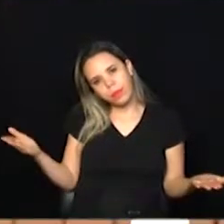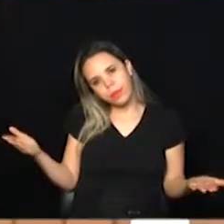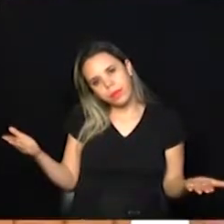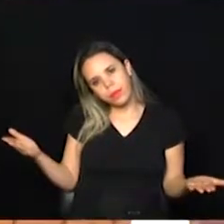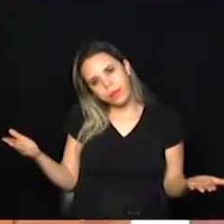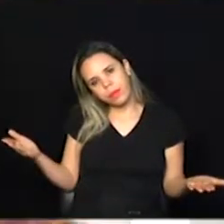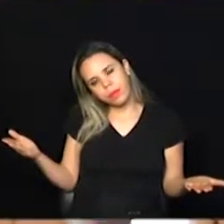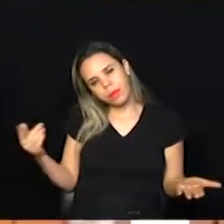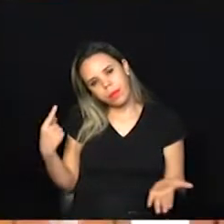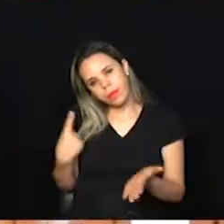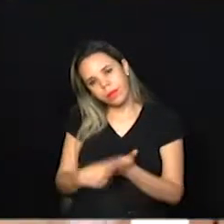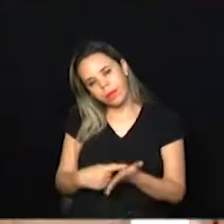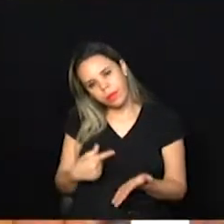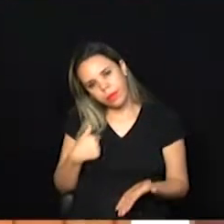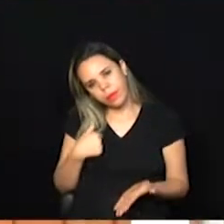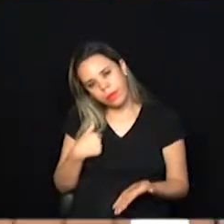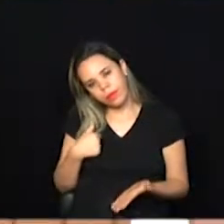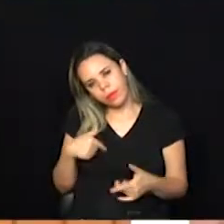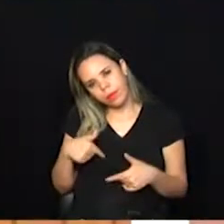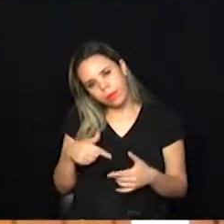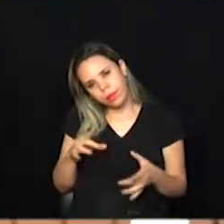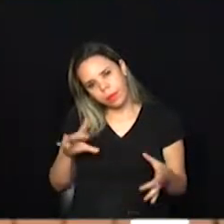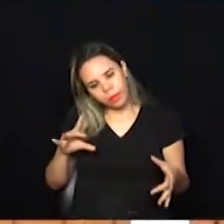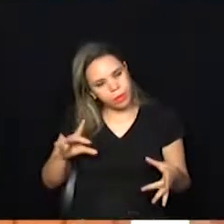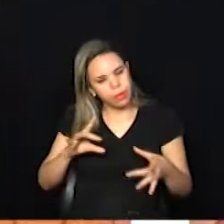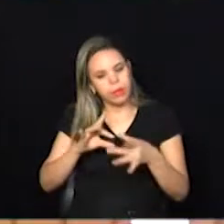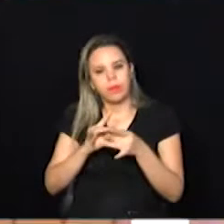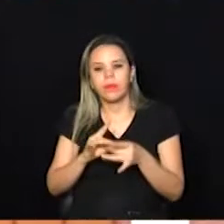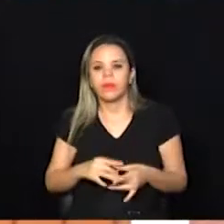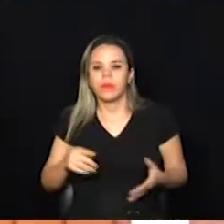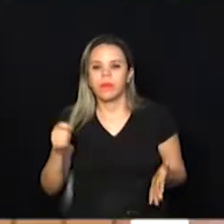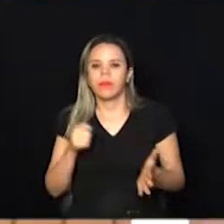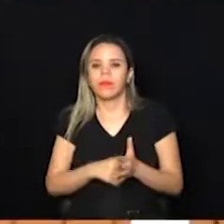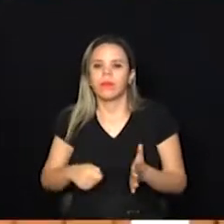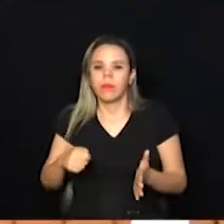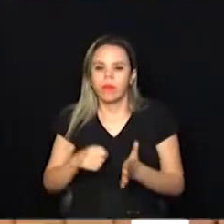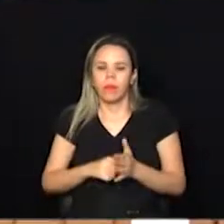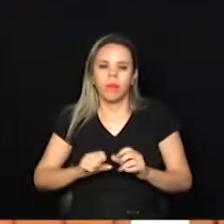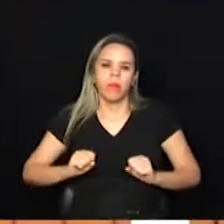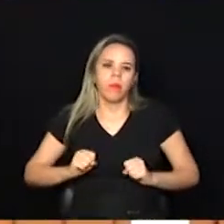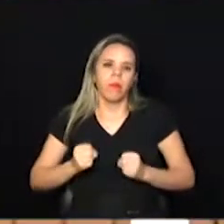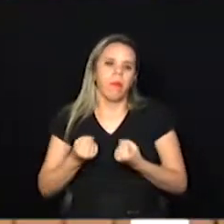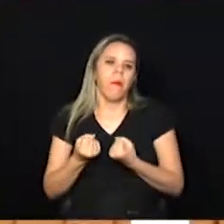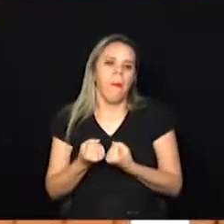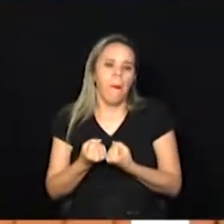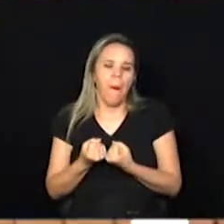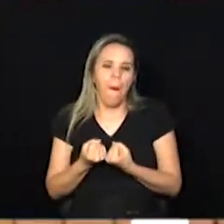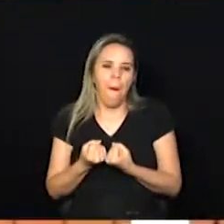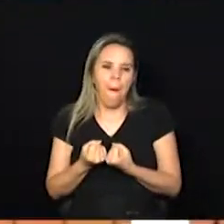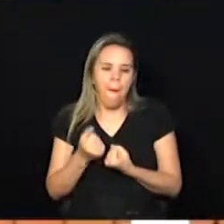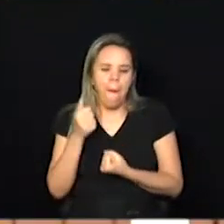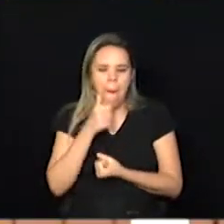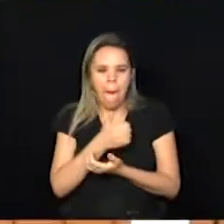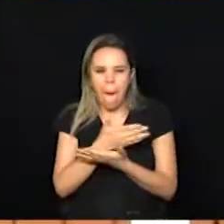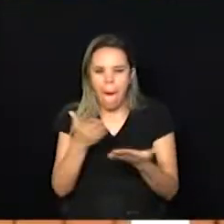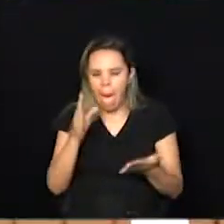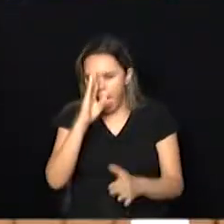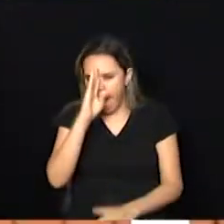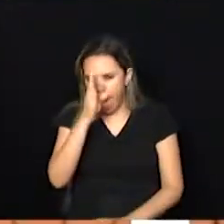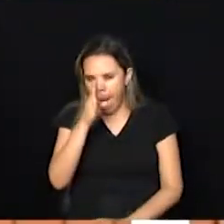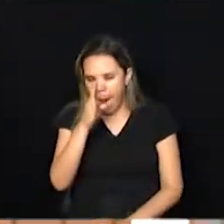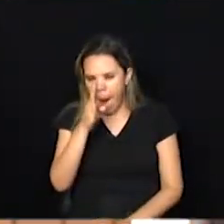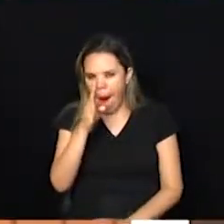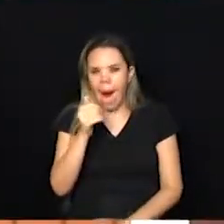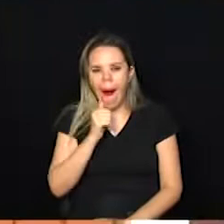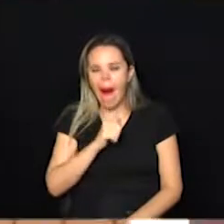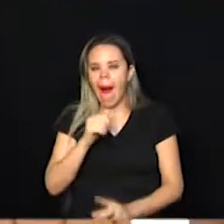e contem conosco aí nessa parceria na luta em defesa das nossas mulheres, principalmente daquelas que